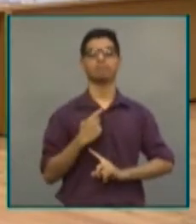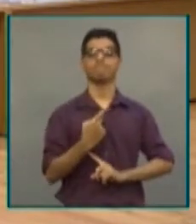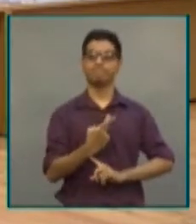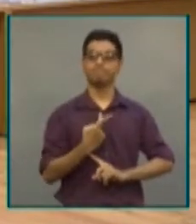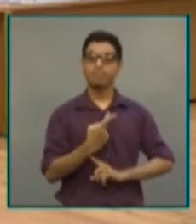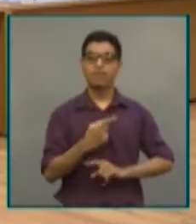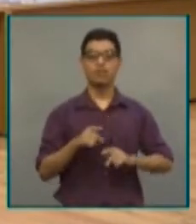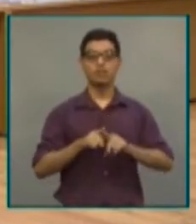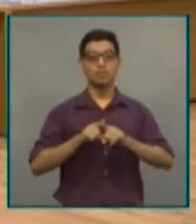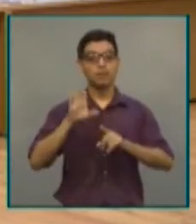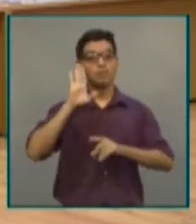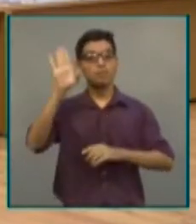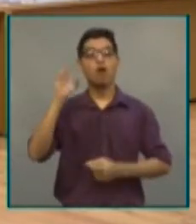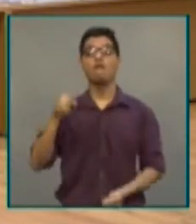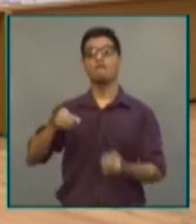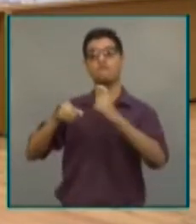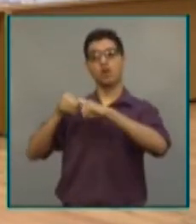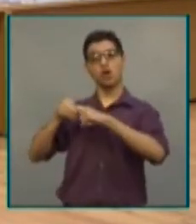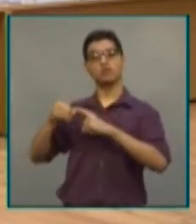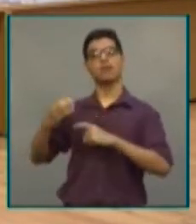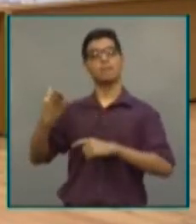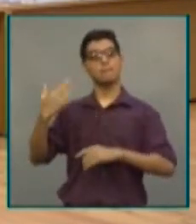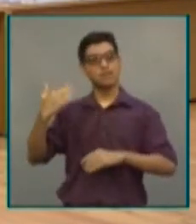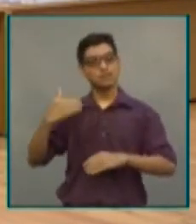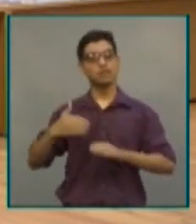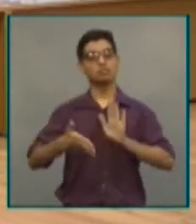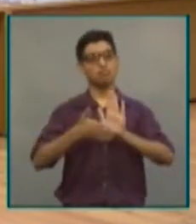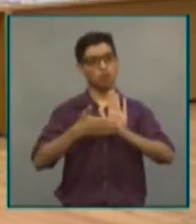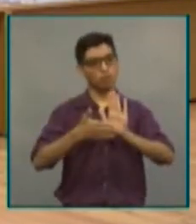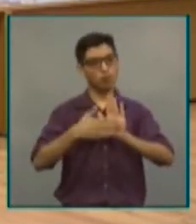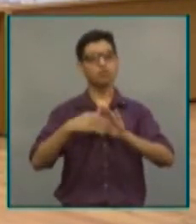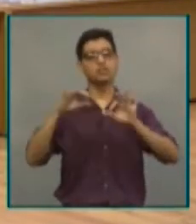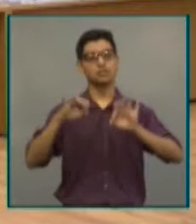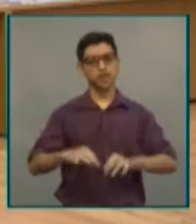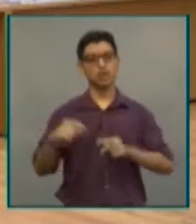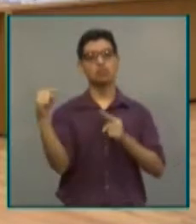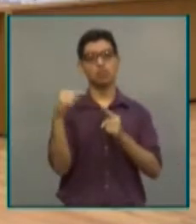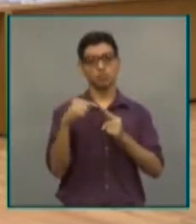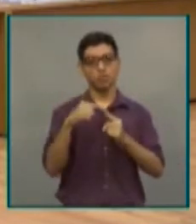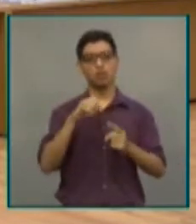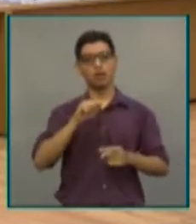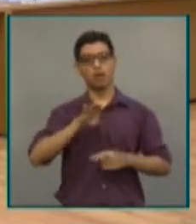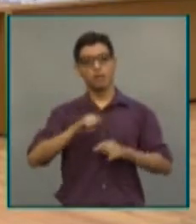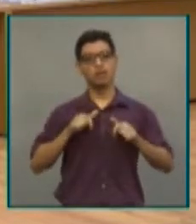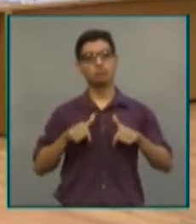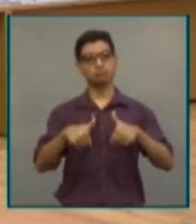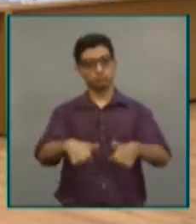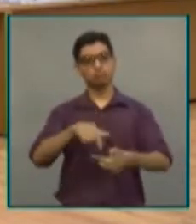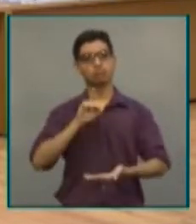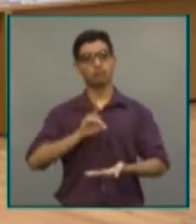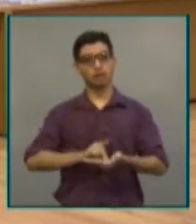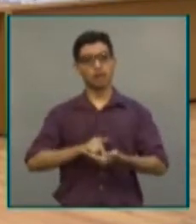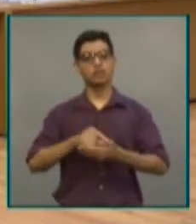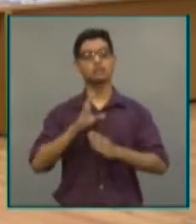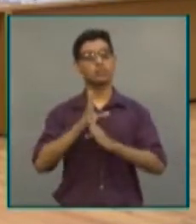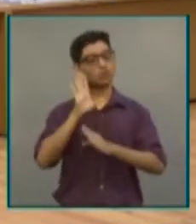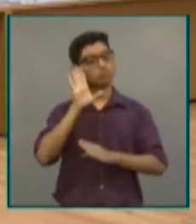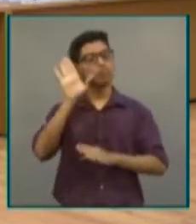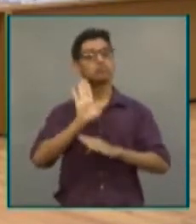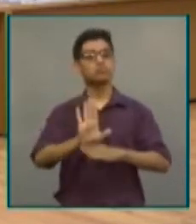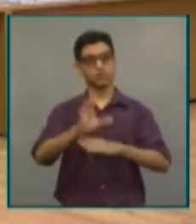de tudo, da Comissão de Direitos Humanos e das discussões em prol da cidadania e da sociedade.